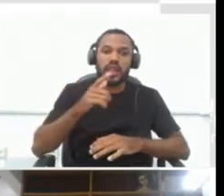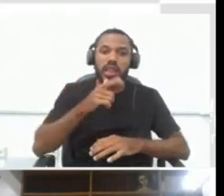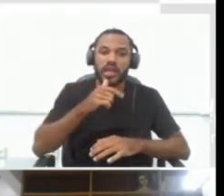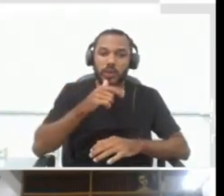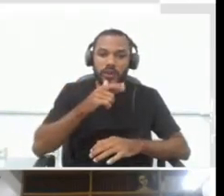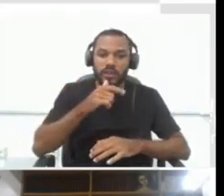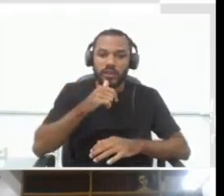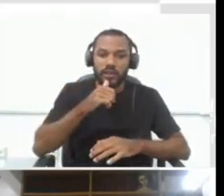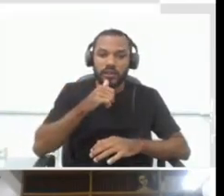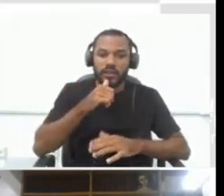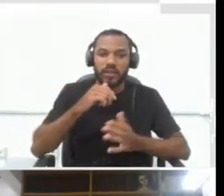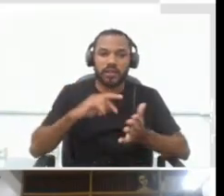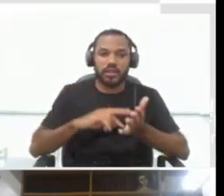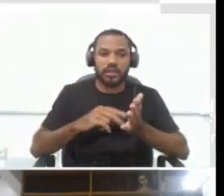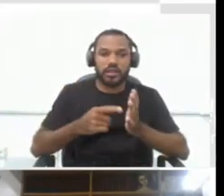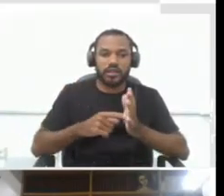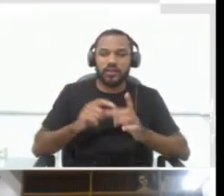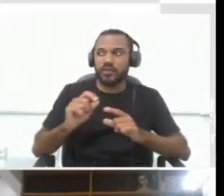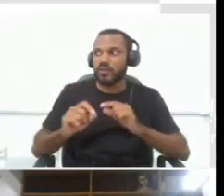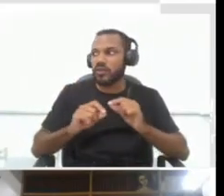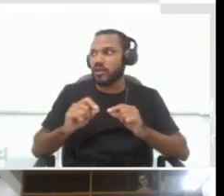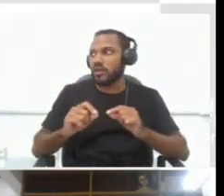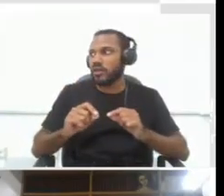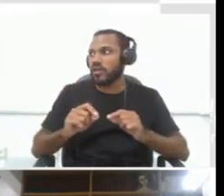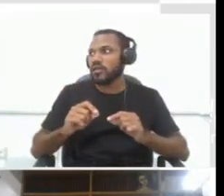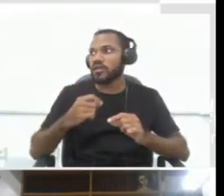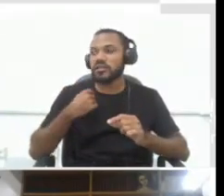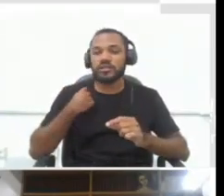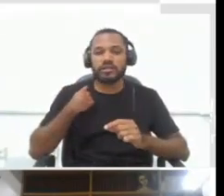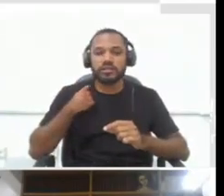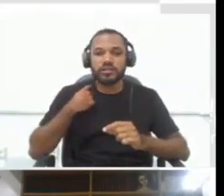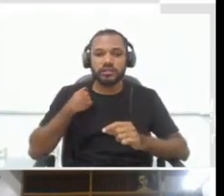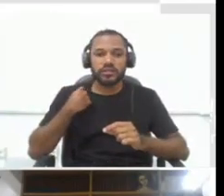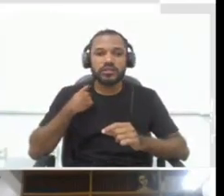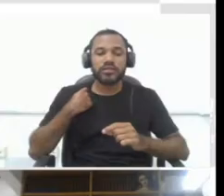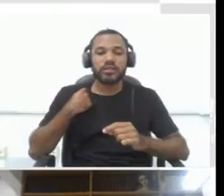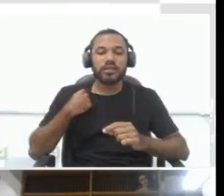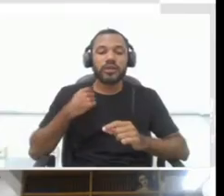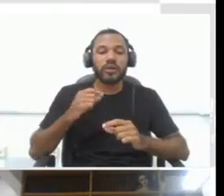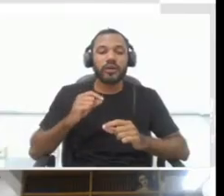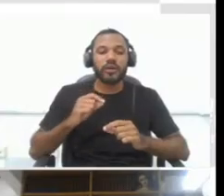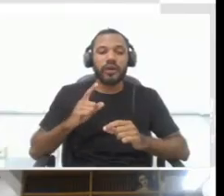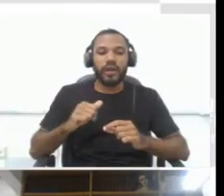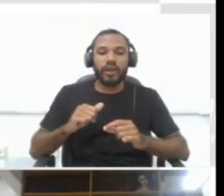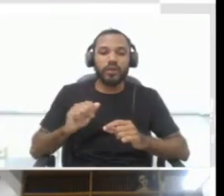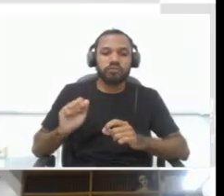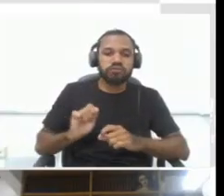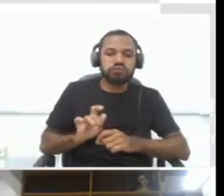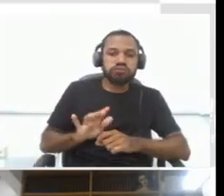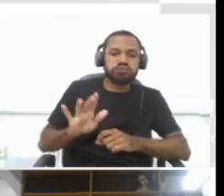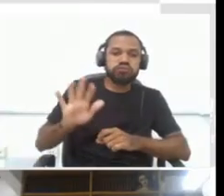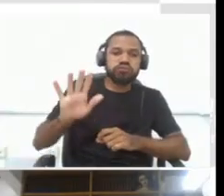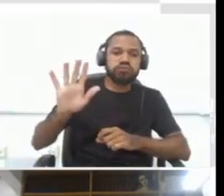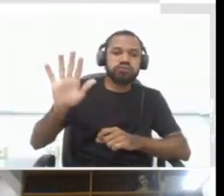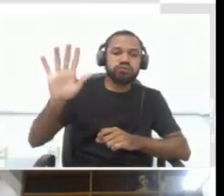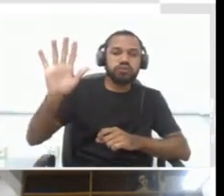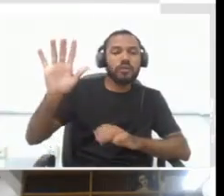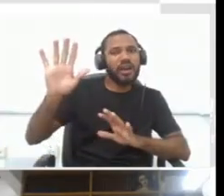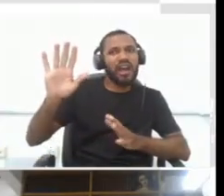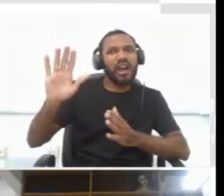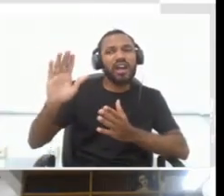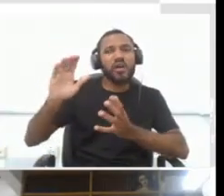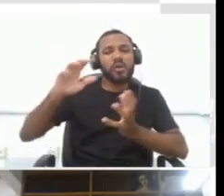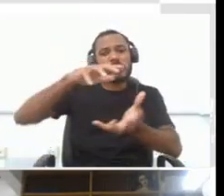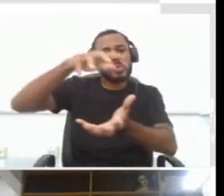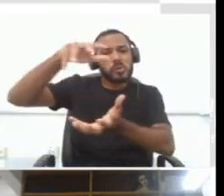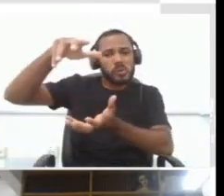Significam as emissões brutas menos a capacidade que os sistemas naturais do planeta